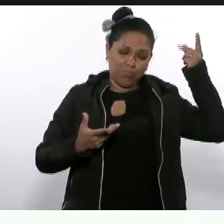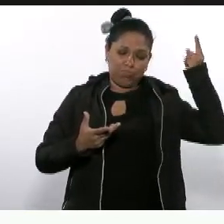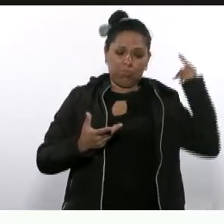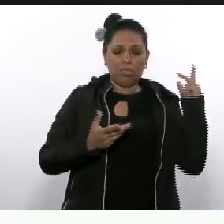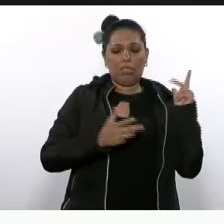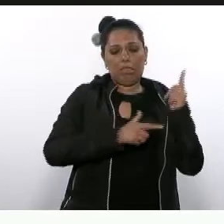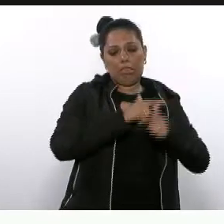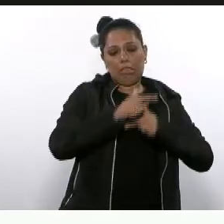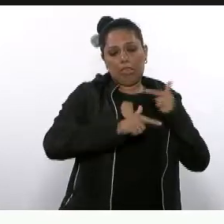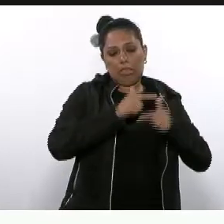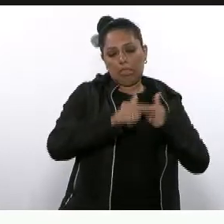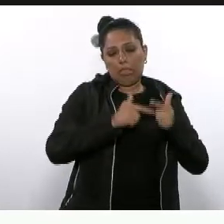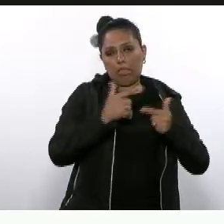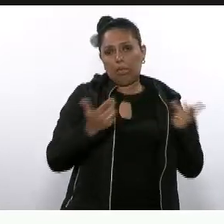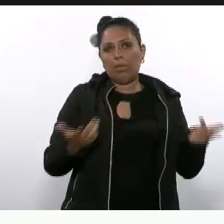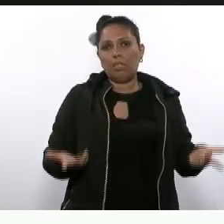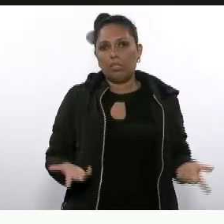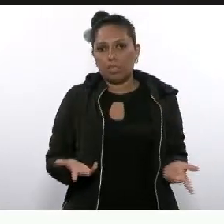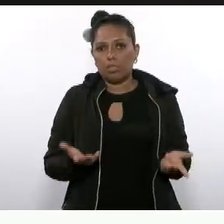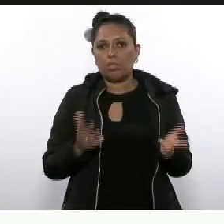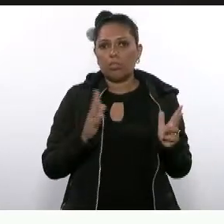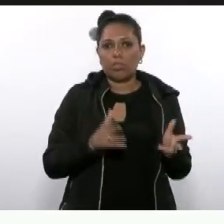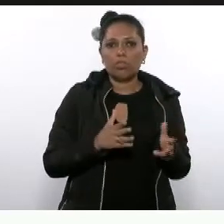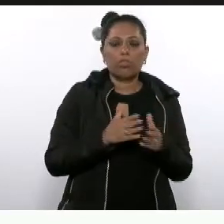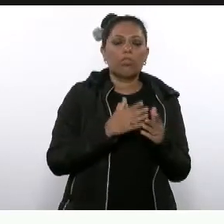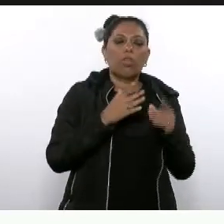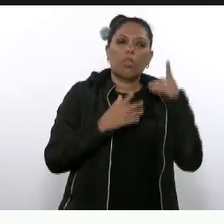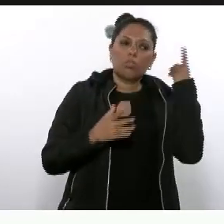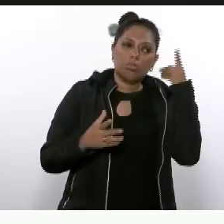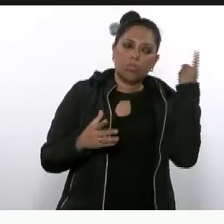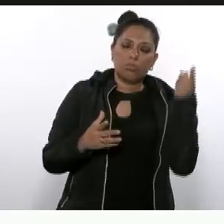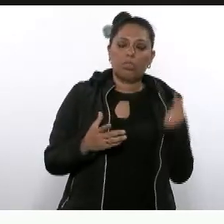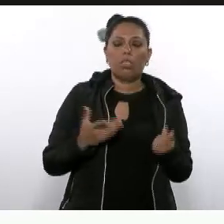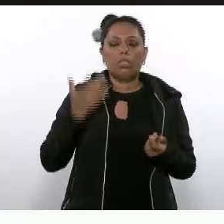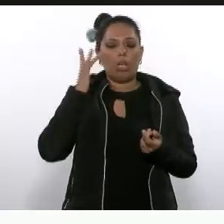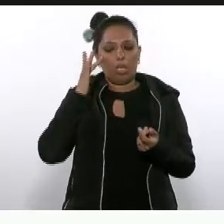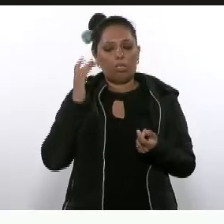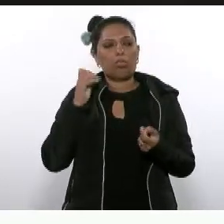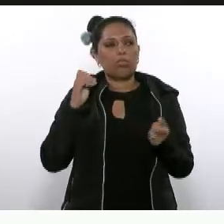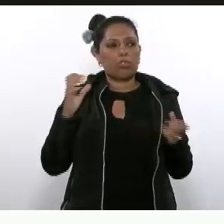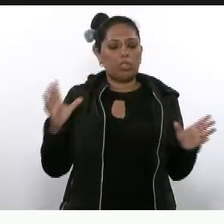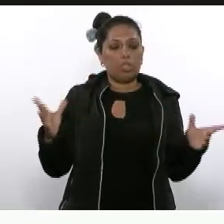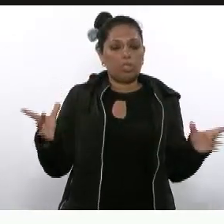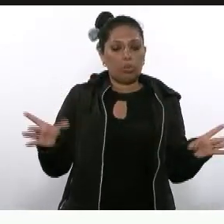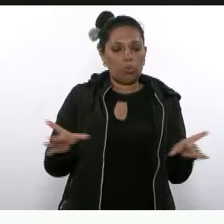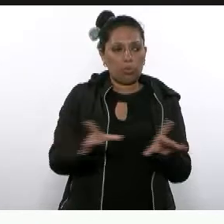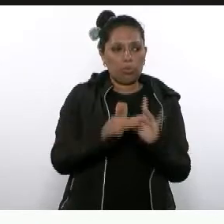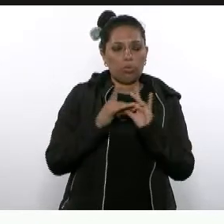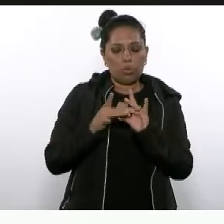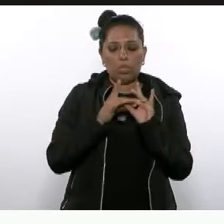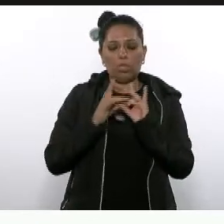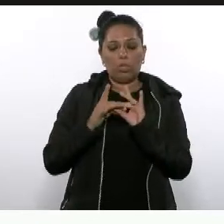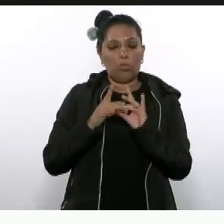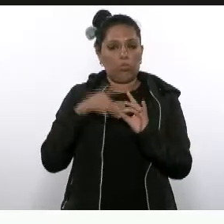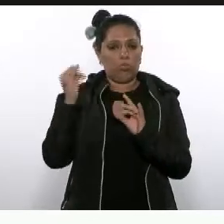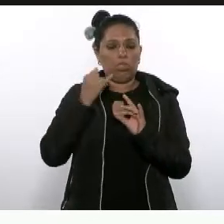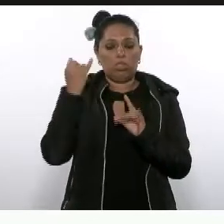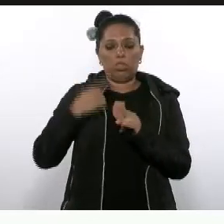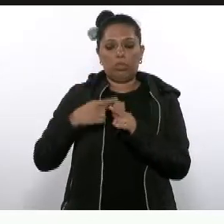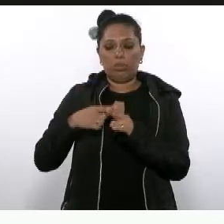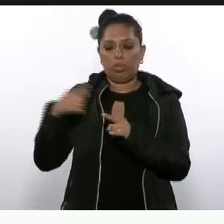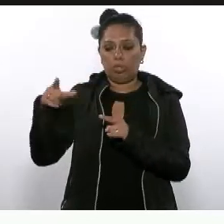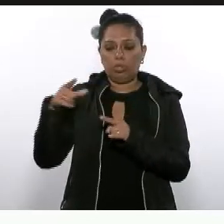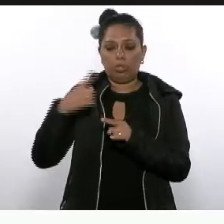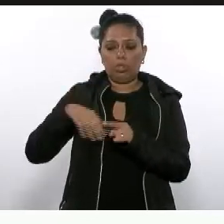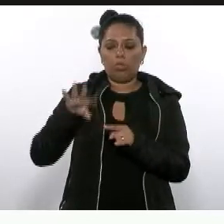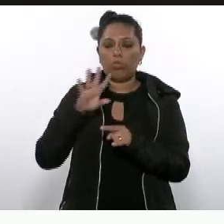como os policiais gostam de dizer, e eu acho que isso foi muito importante, porque, de um lado, a gente trouxe, né, um